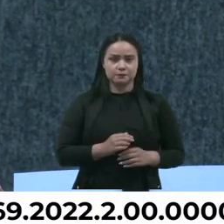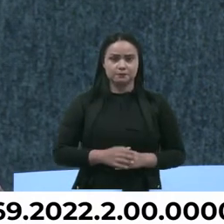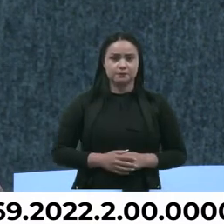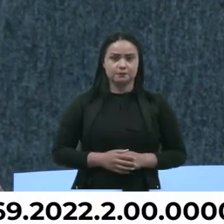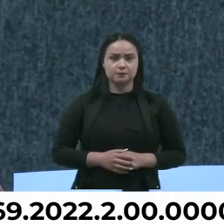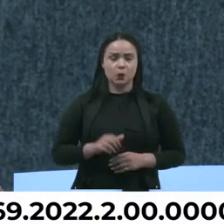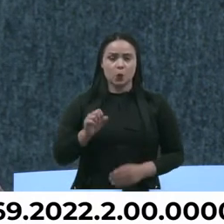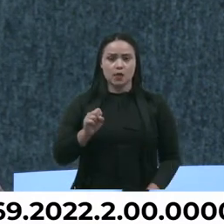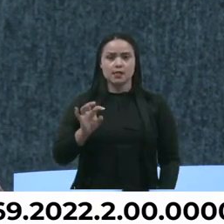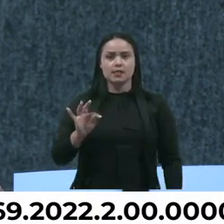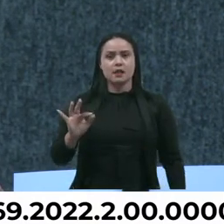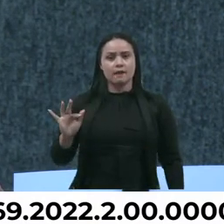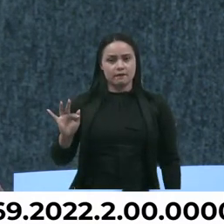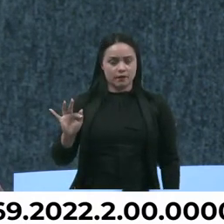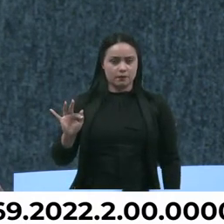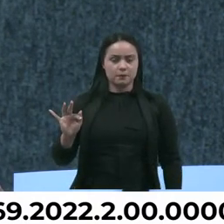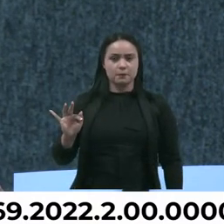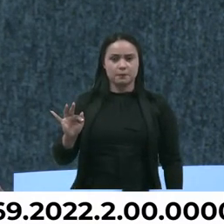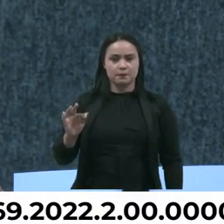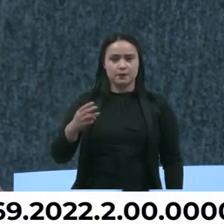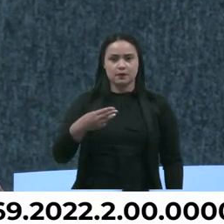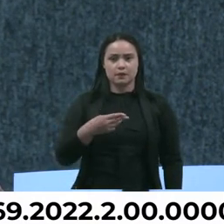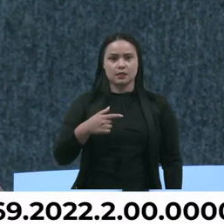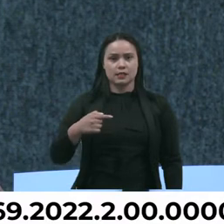no Supremo Tribunal Federal,